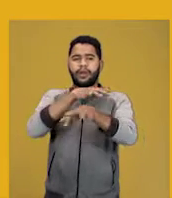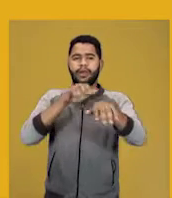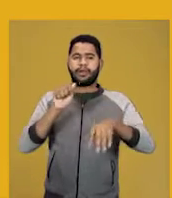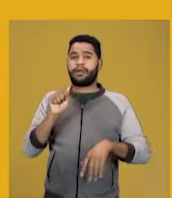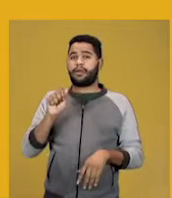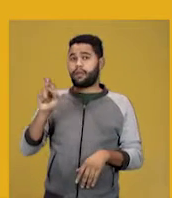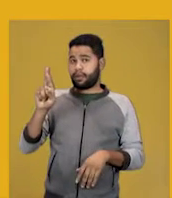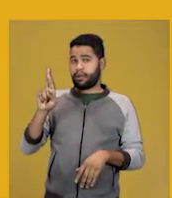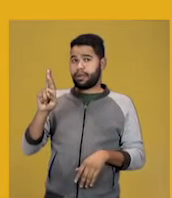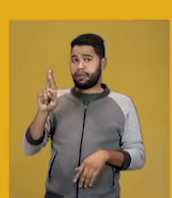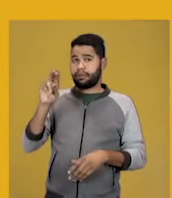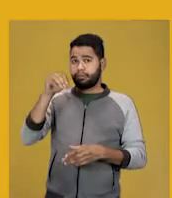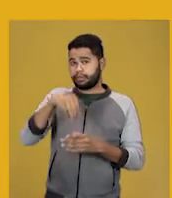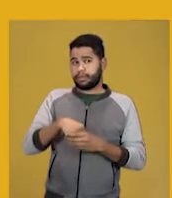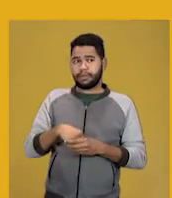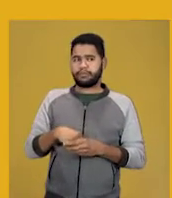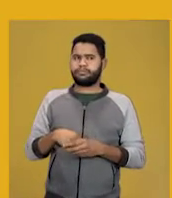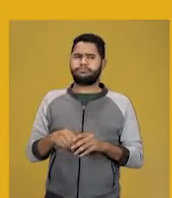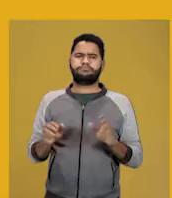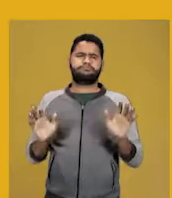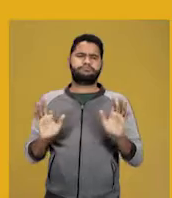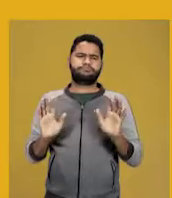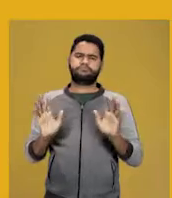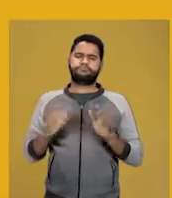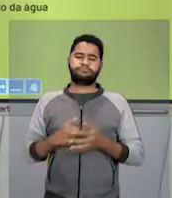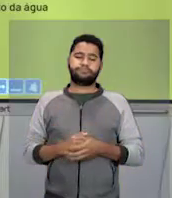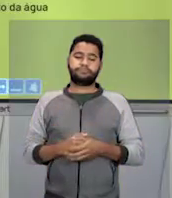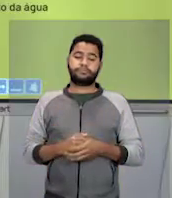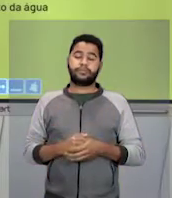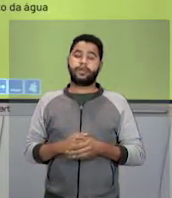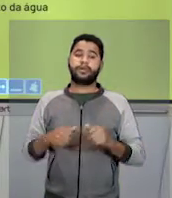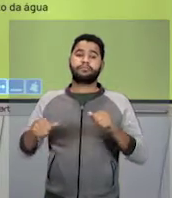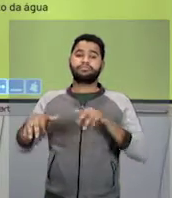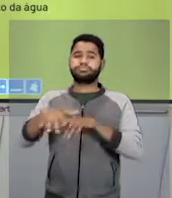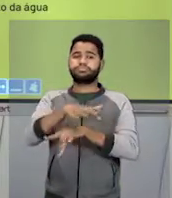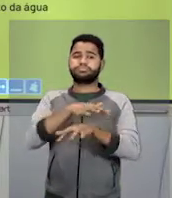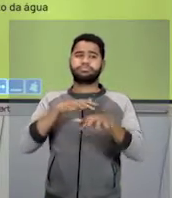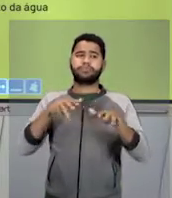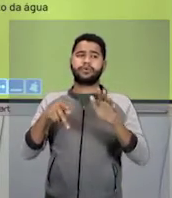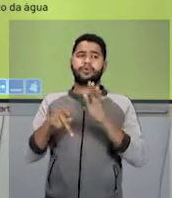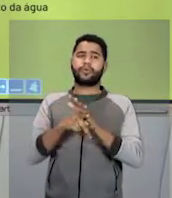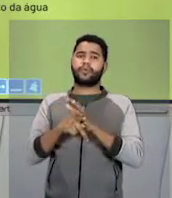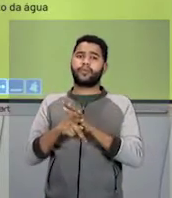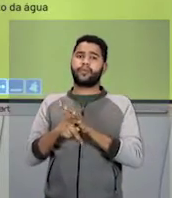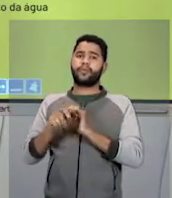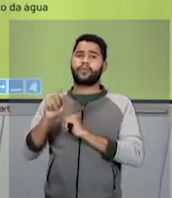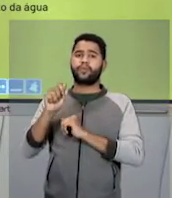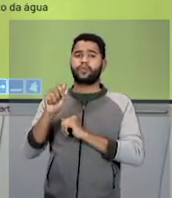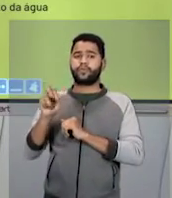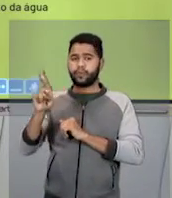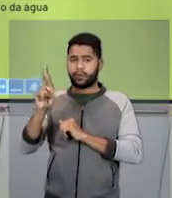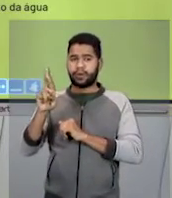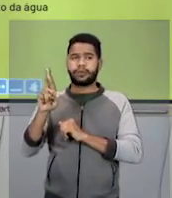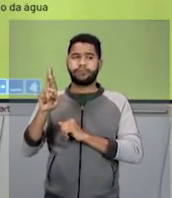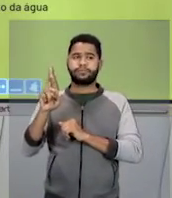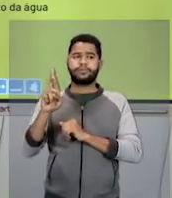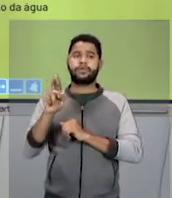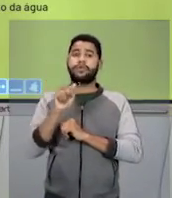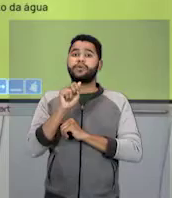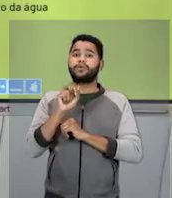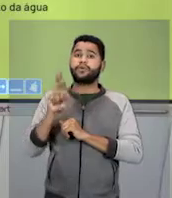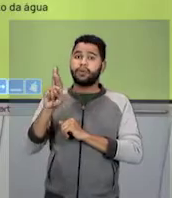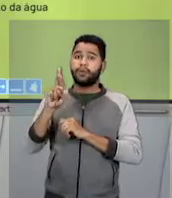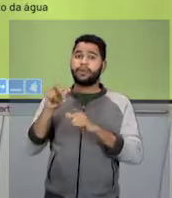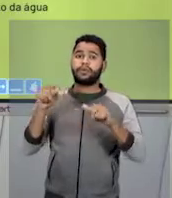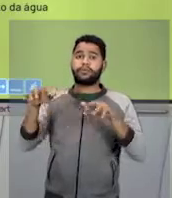do cômodo? Não, ele não mexe com a umidade, ele mexe com a posição do ar-condicionado. A posição do